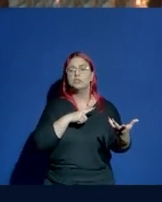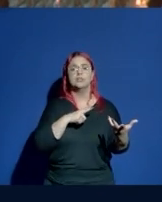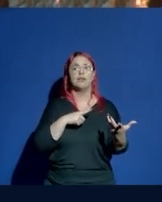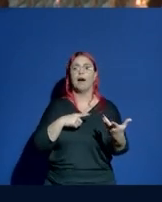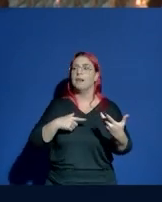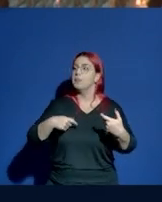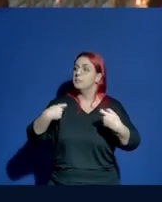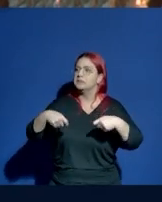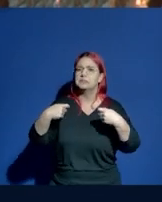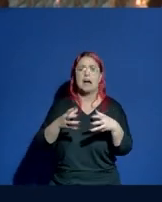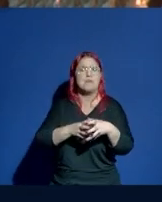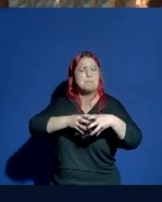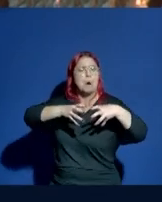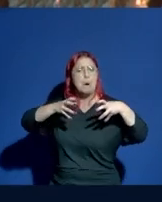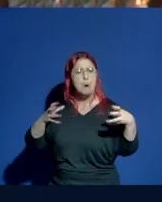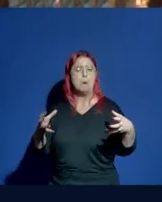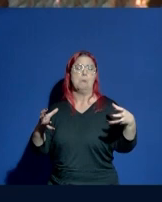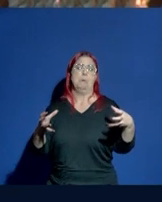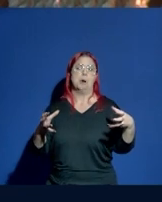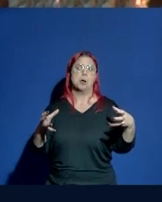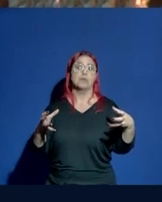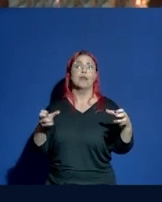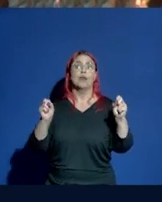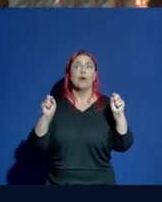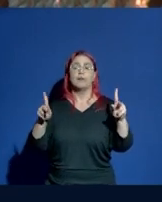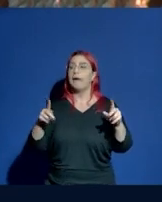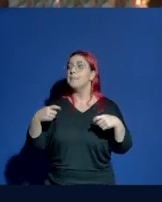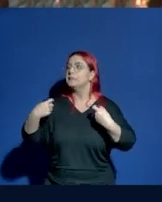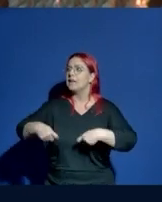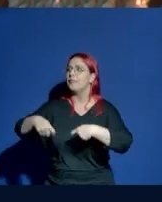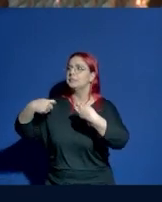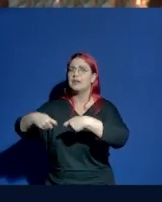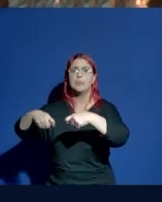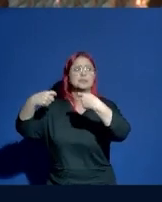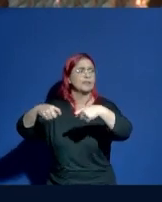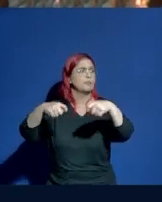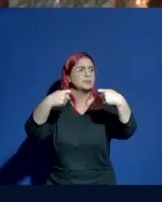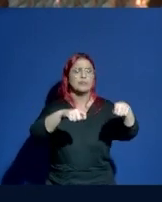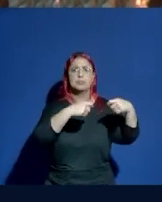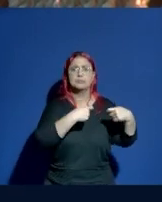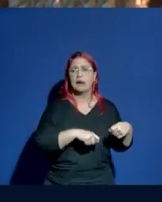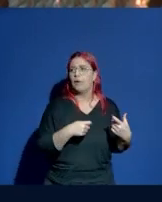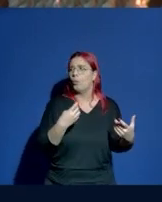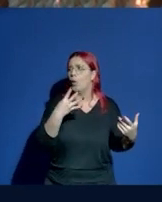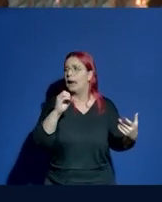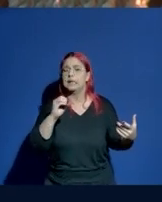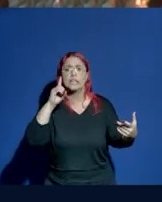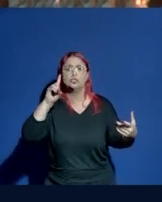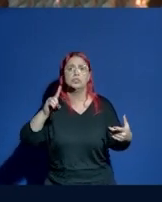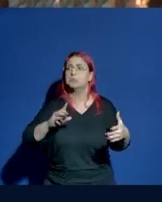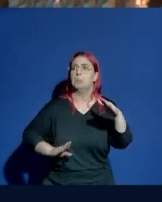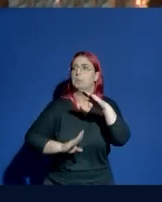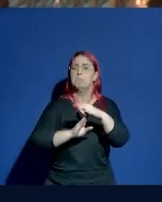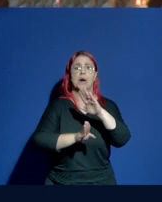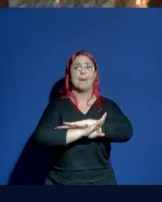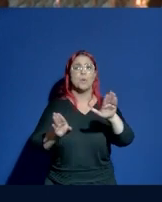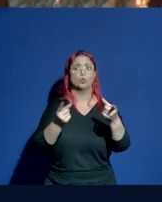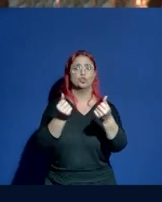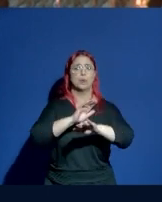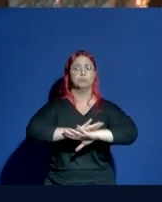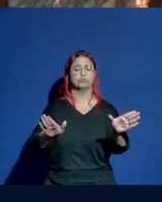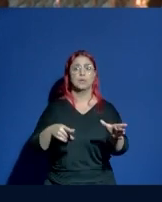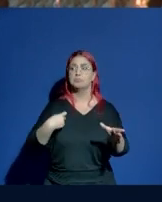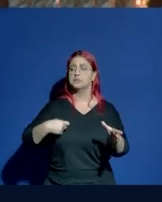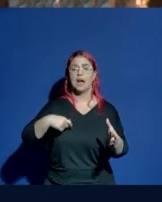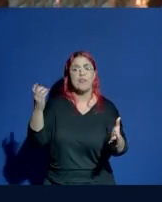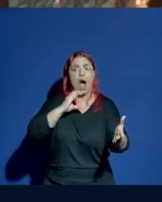expressiva num determinado momento E aí ficava todo mundo dependendo daquela única transch em questão de 40 a 50 dias se esgotavam os recursos E